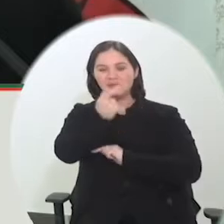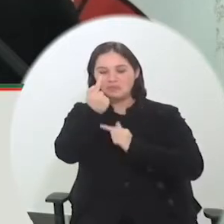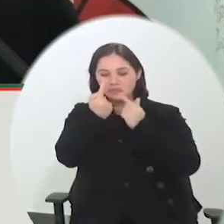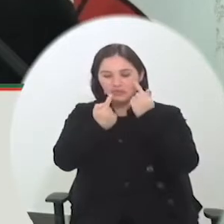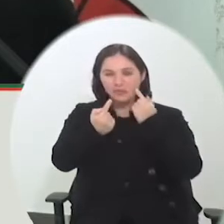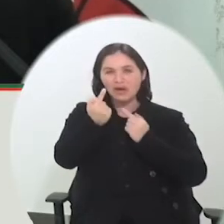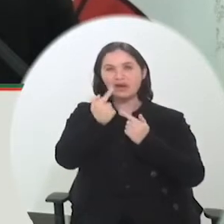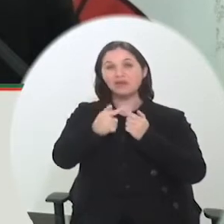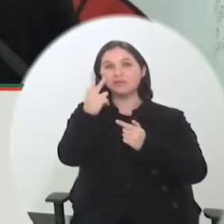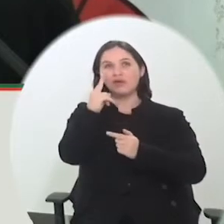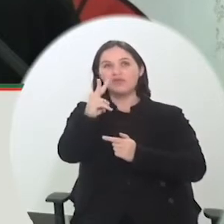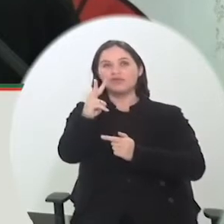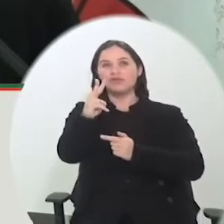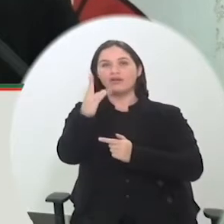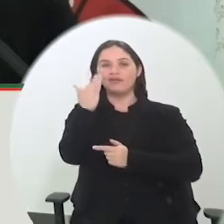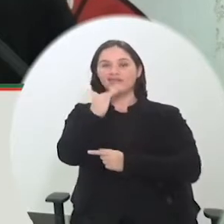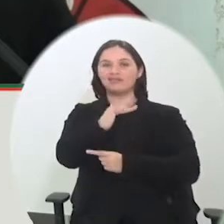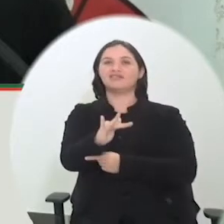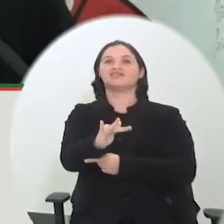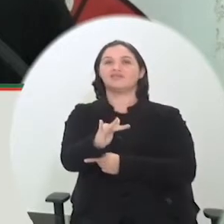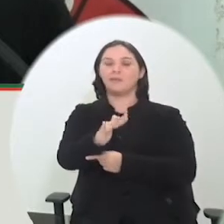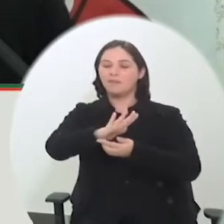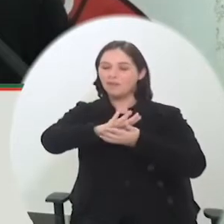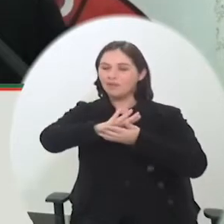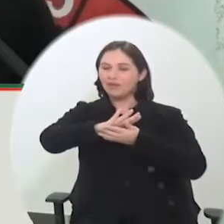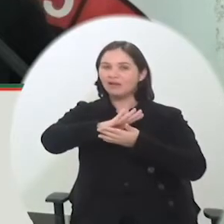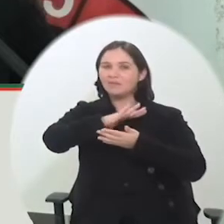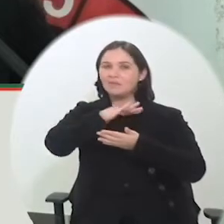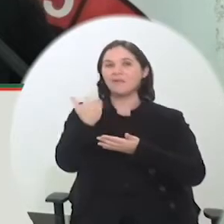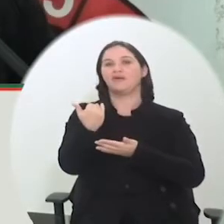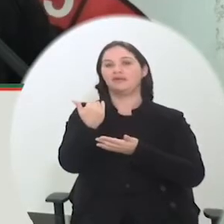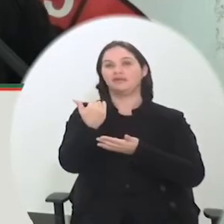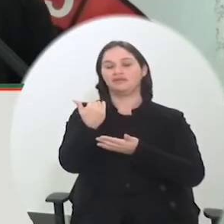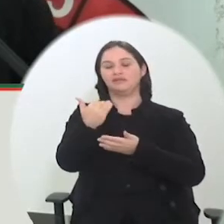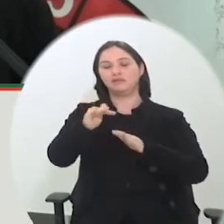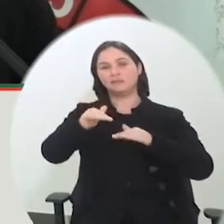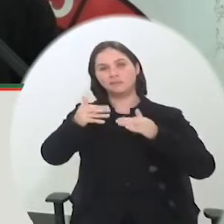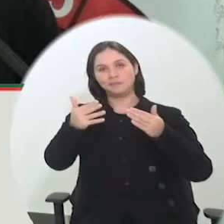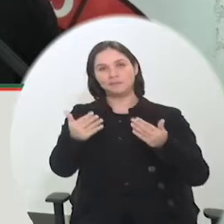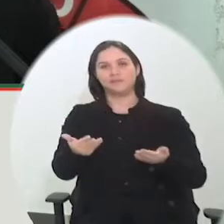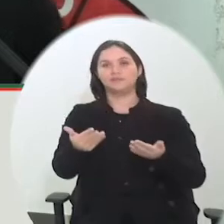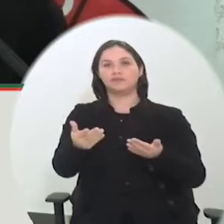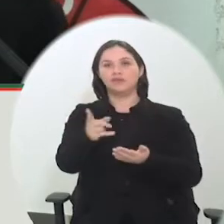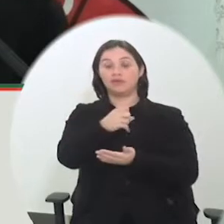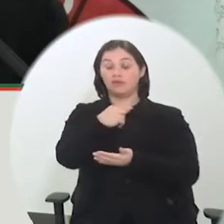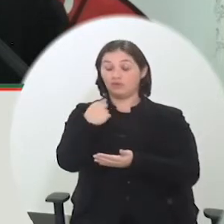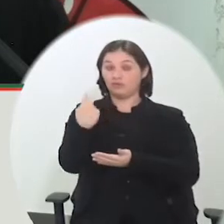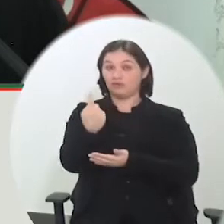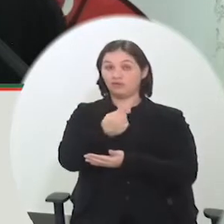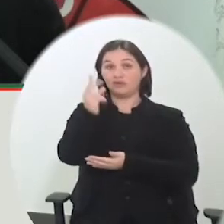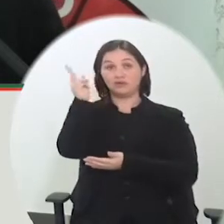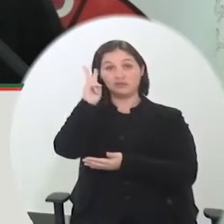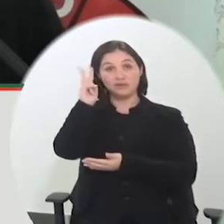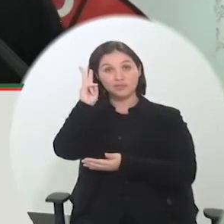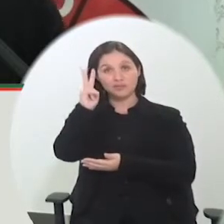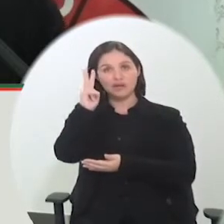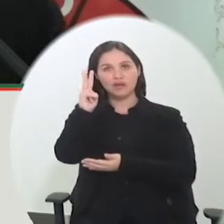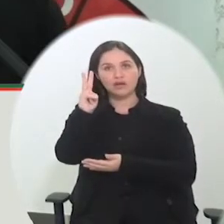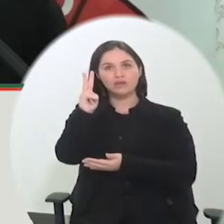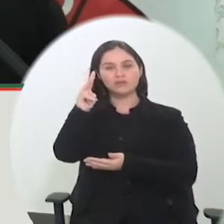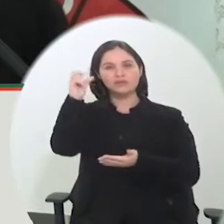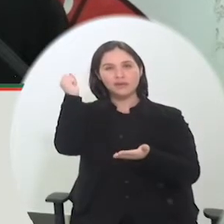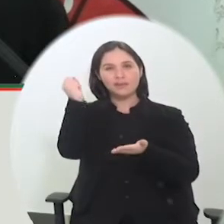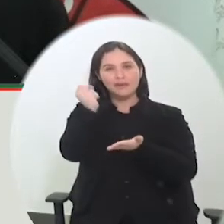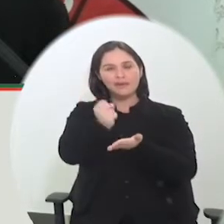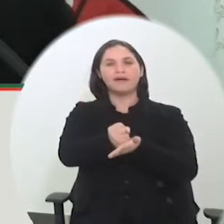cena. Então isso é uma coisa que marcou muito na nossa vida, marcou muito na vida da nossa população de